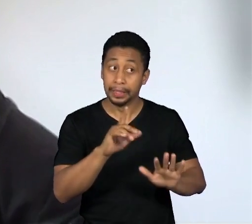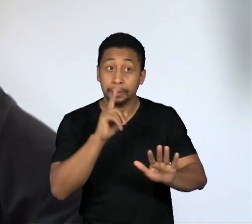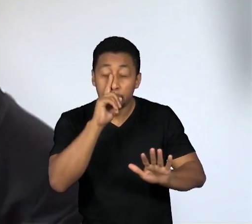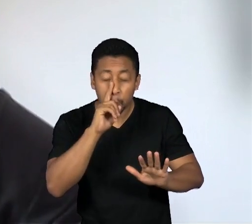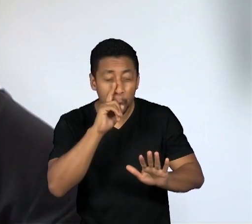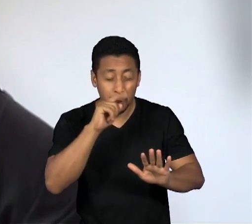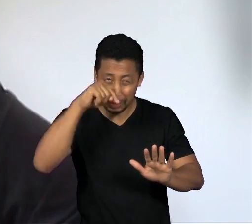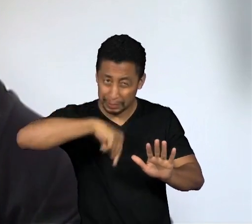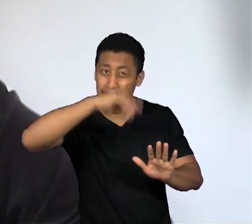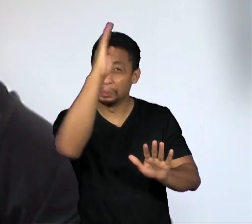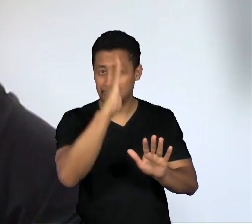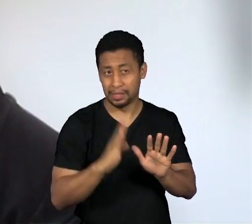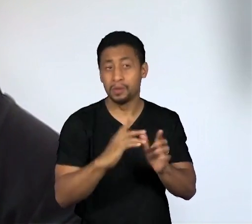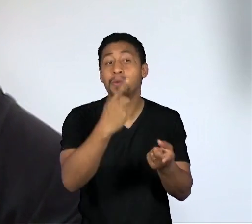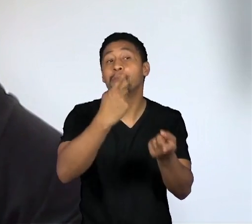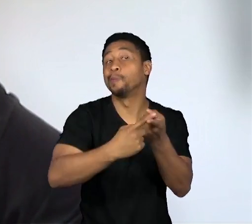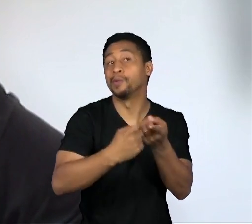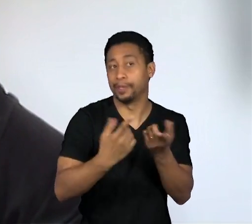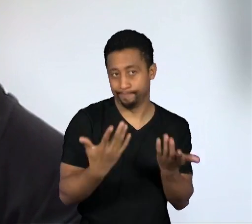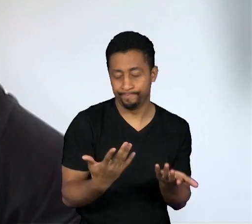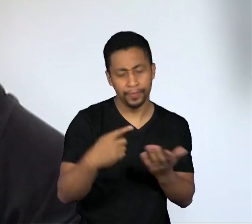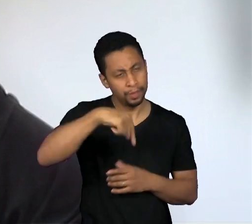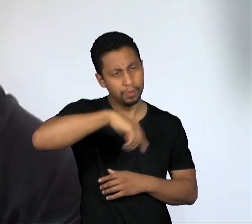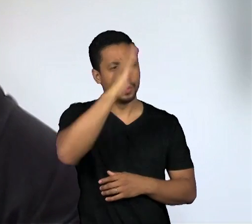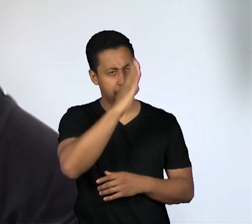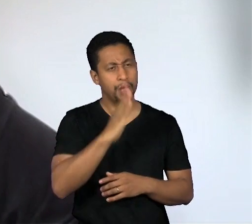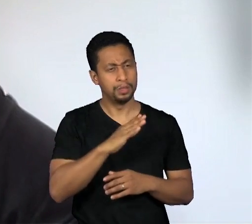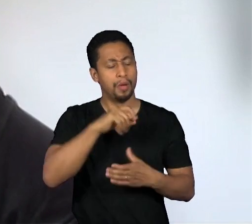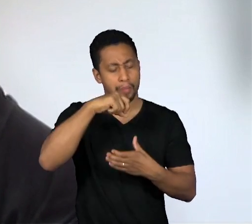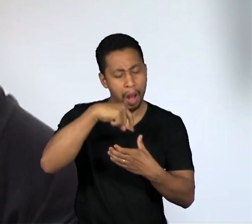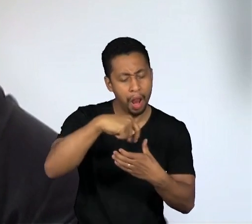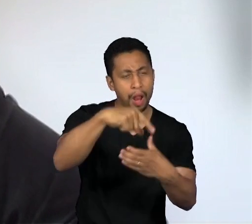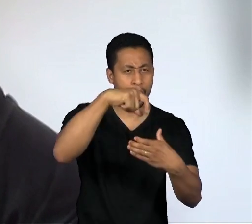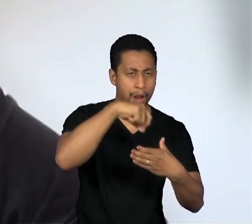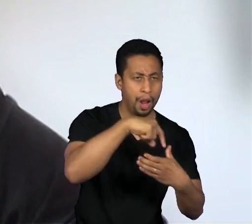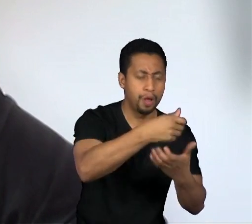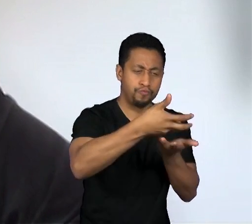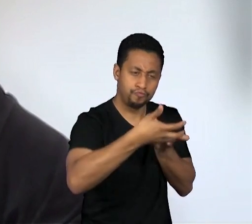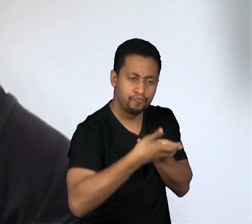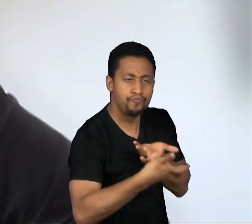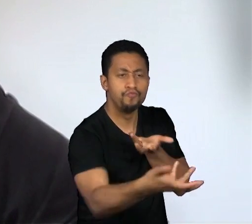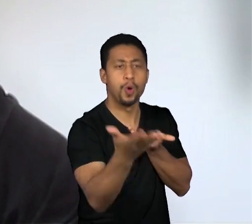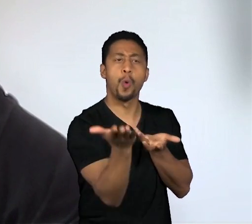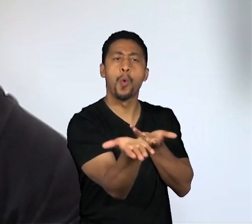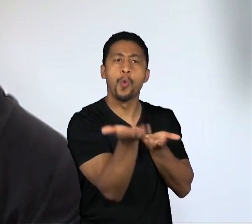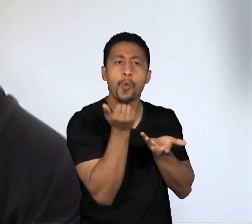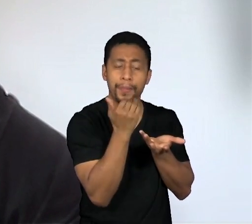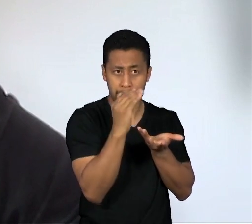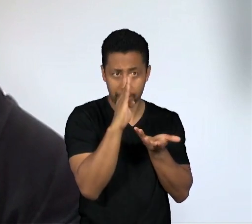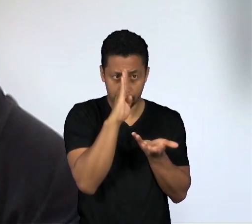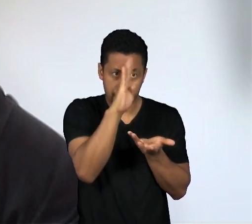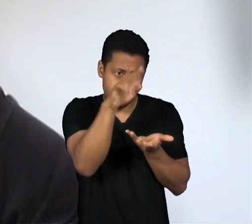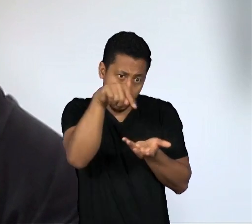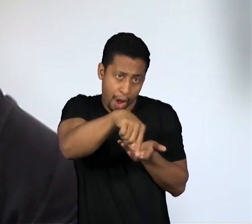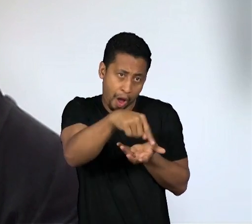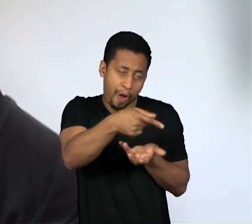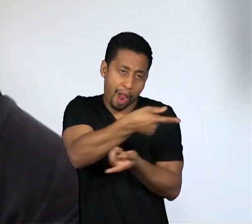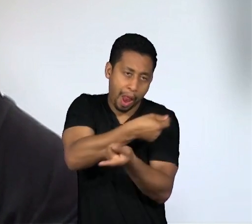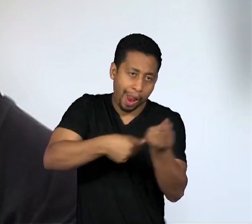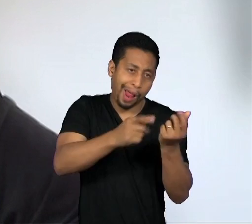produtor, né, de alimentos, de recursos que vêm da agricultura, e a gente tem que repensar,